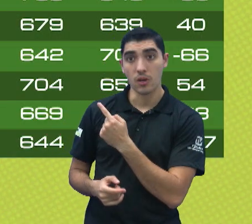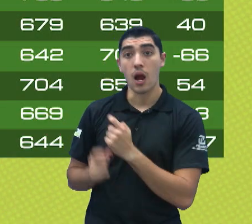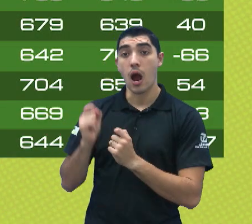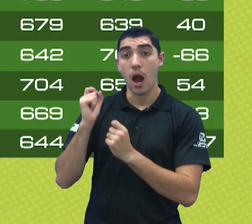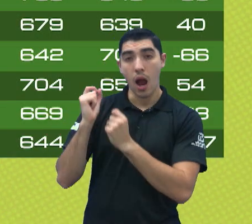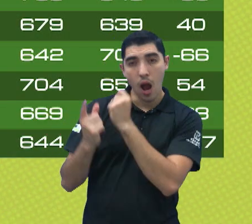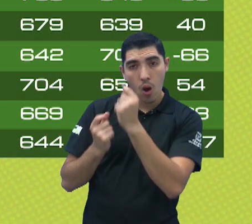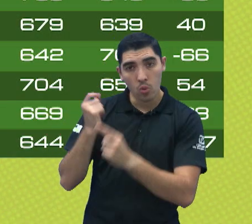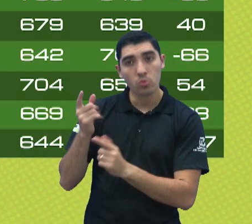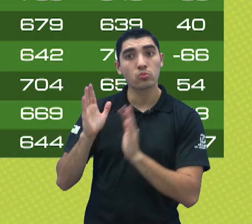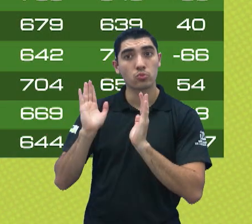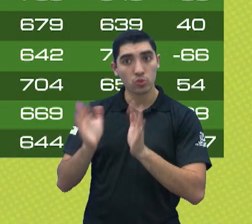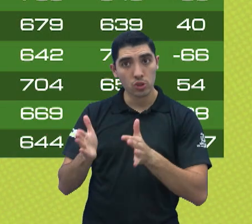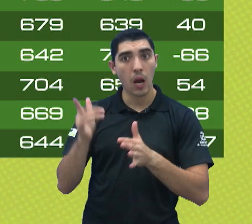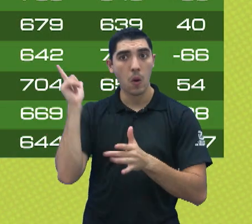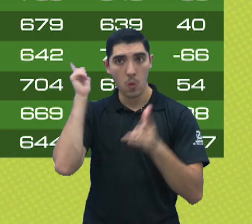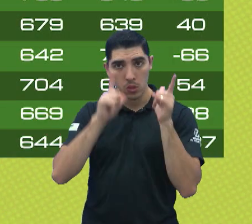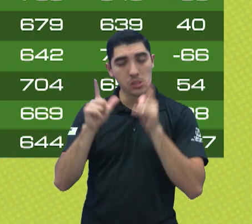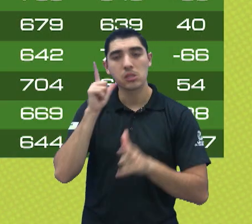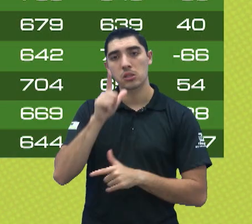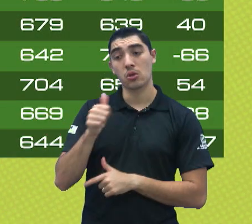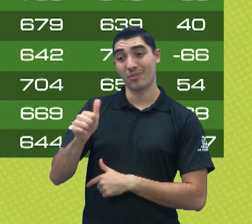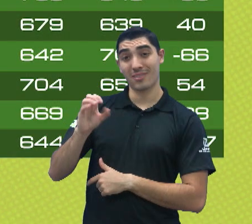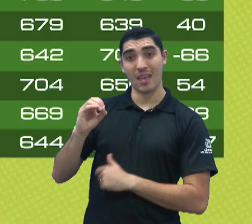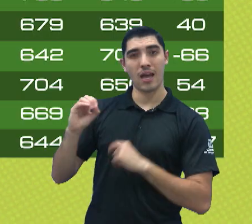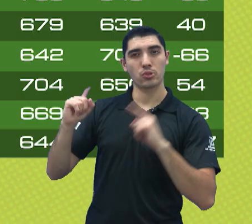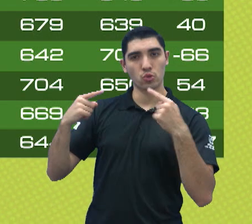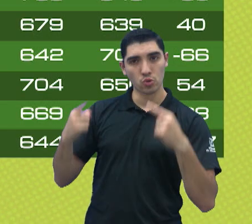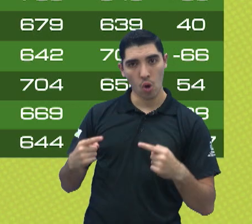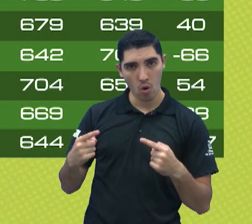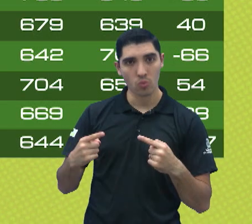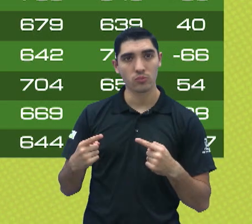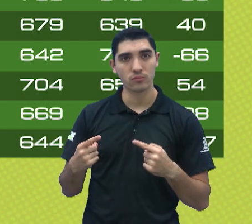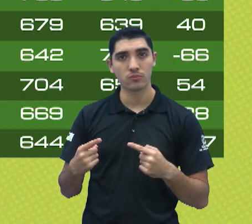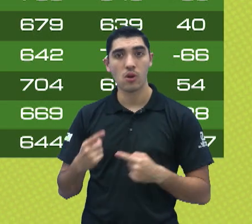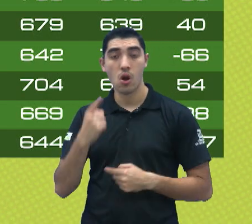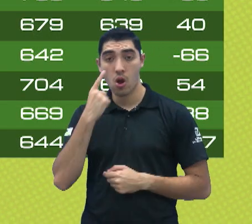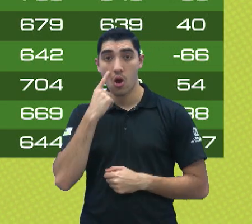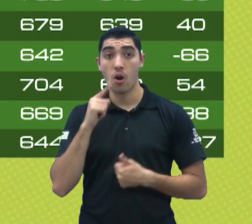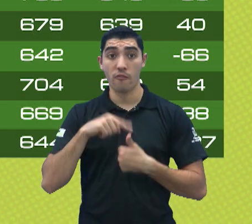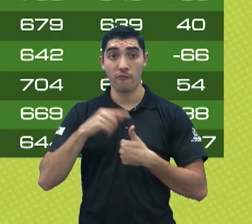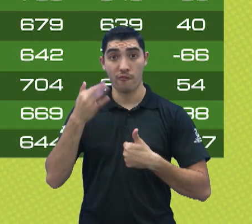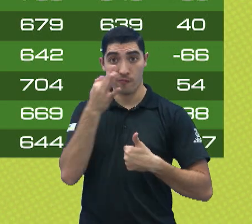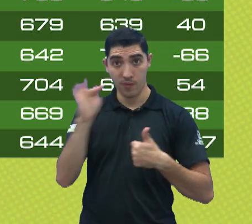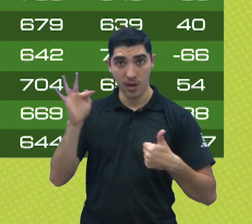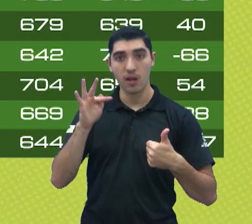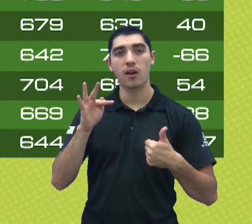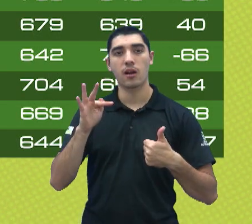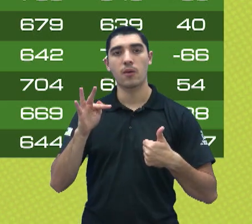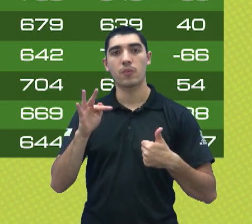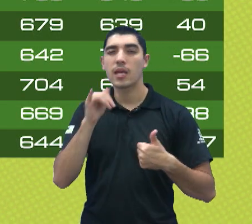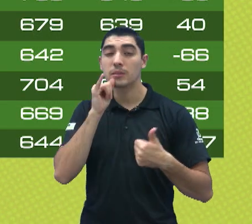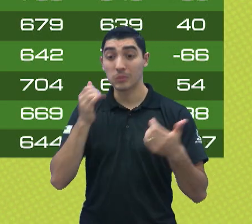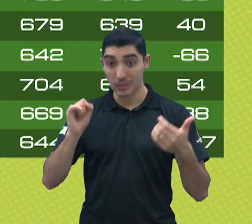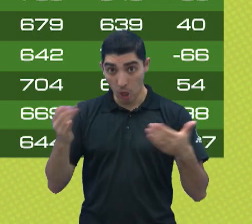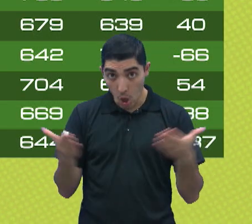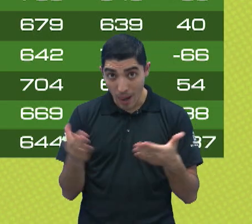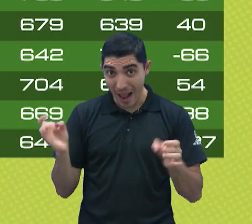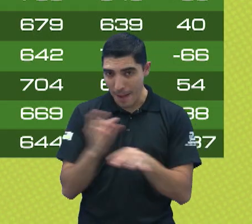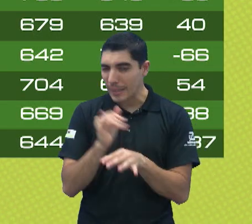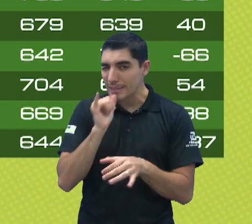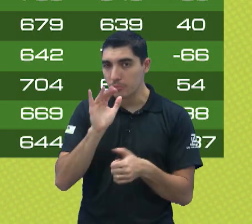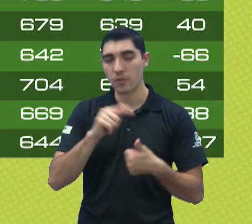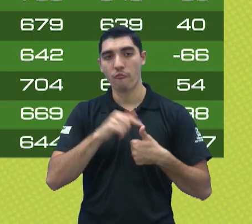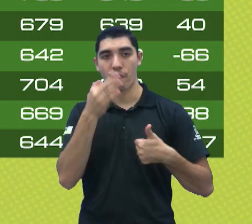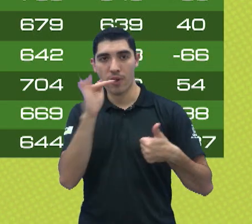os seus 10 jogos, outros não. E o detalhe é o seguinte, ó, Franca, Corinthians, se terminasse agora, Franca, Corinthians, São José, Mogi